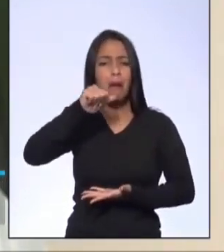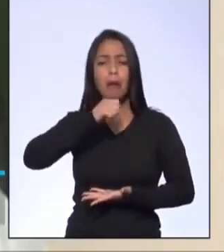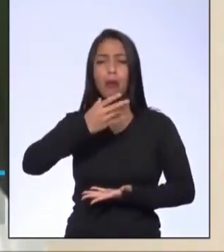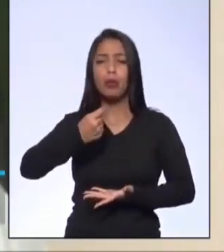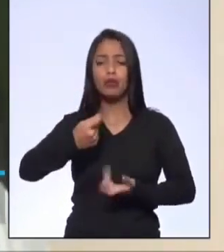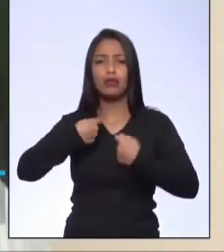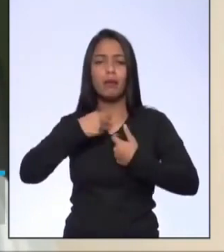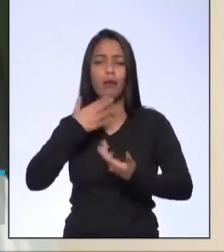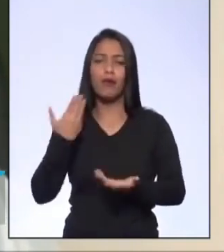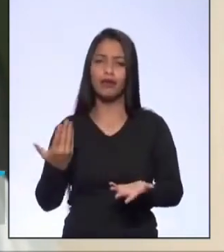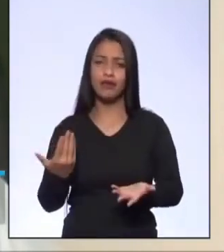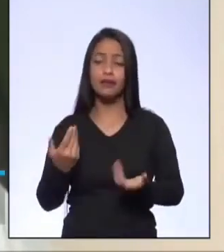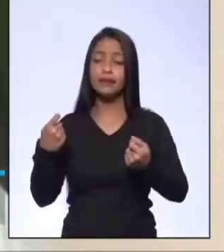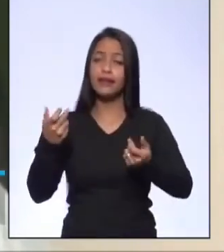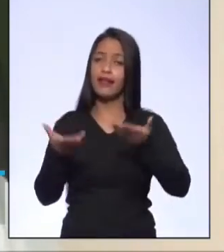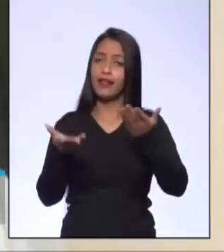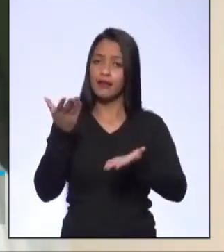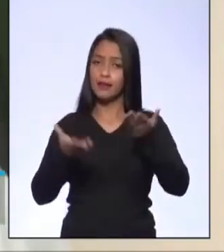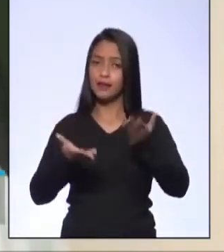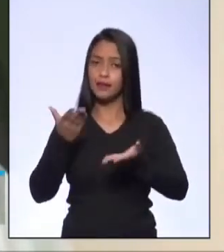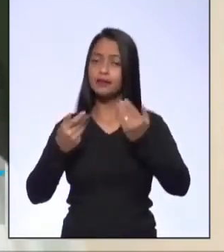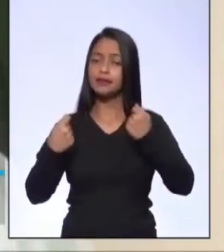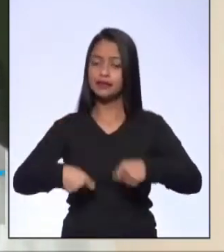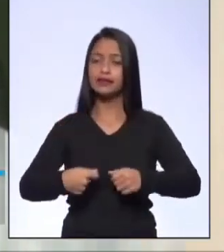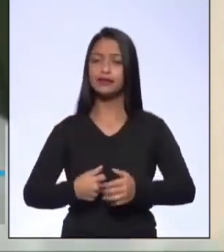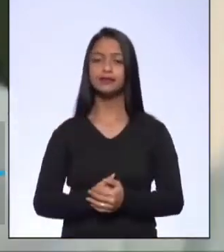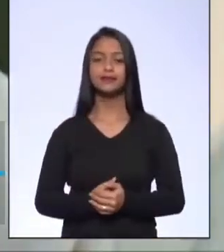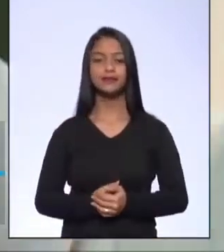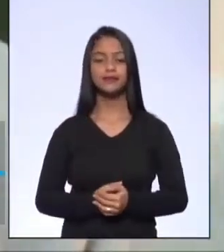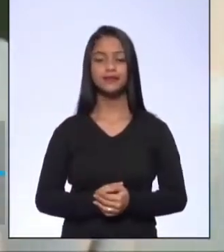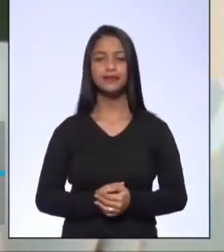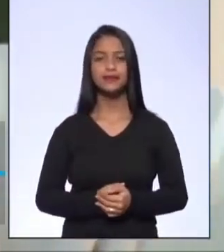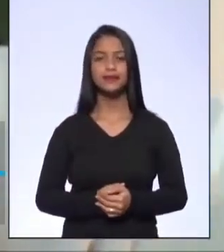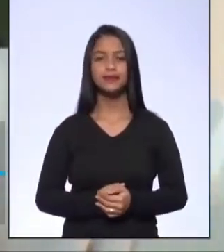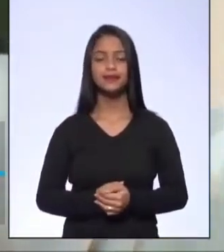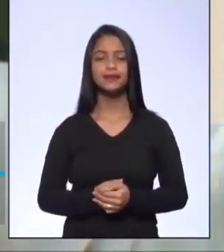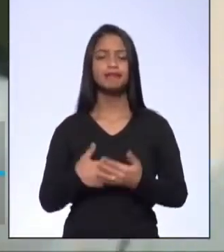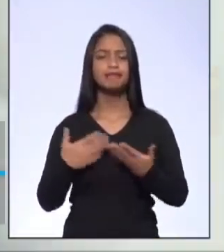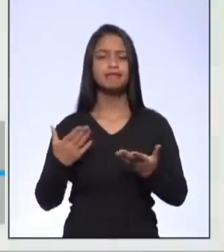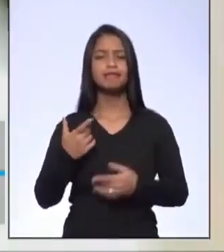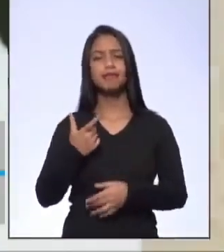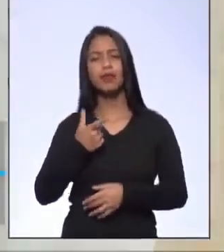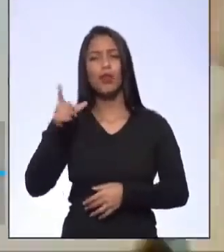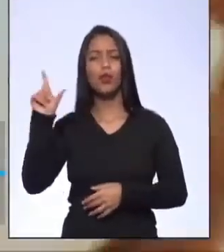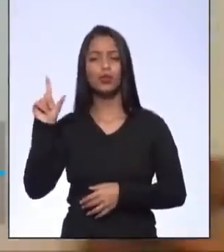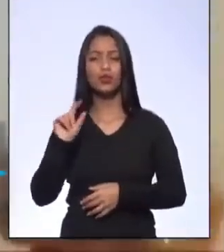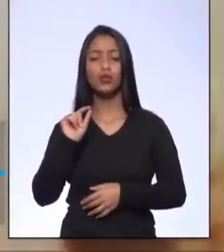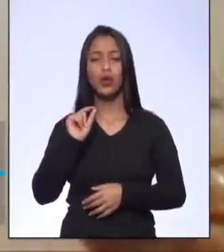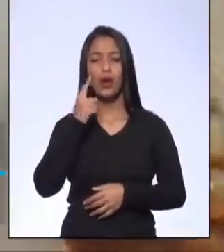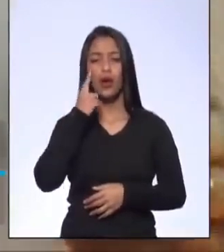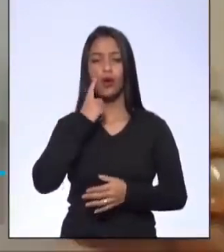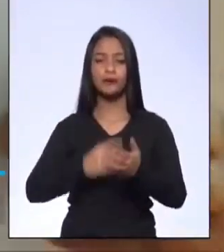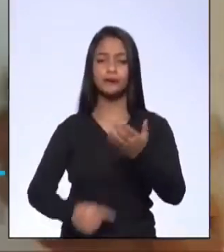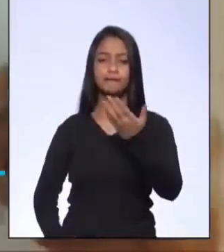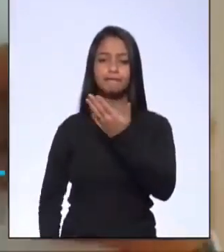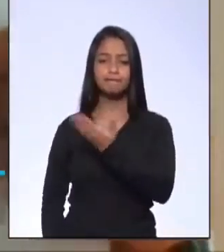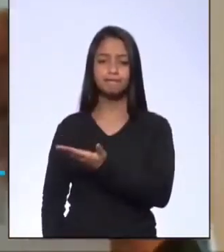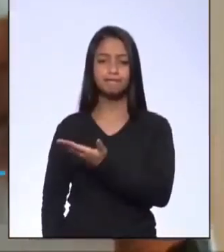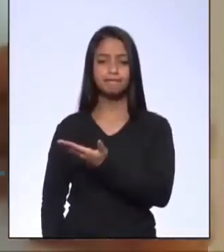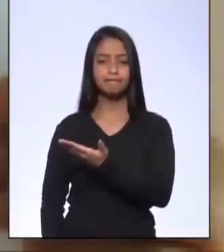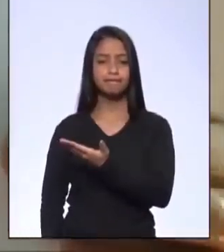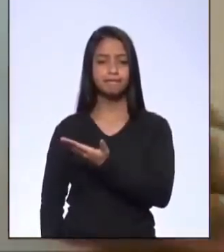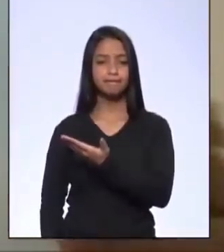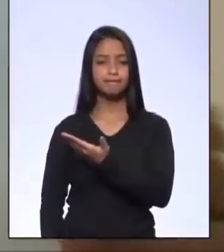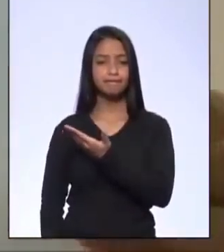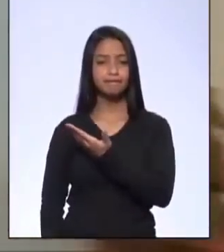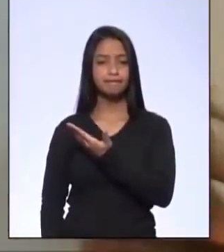equilíbrio, tá bom? Tudo na vida a gente tem que ter equilíbrio. Aí a gente tem outra glândula aqui, ó, que ela fica aqui,